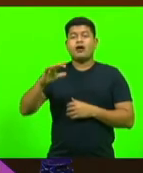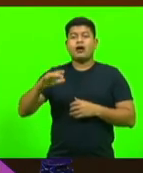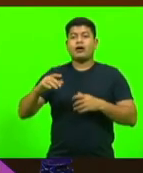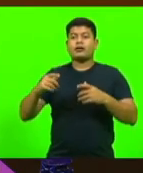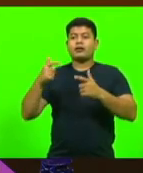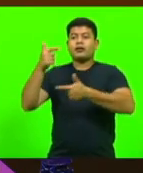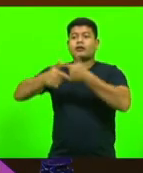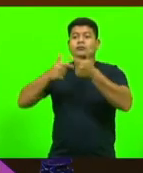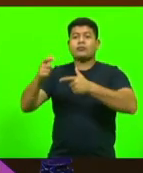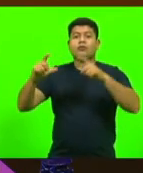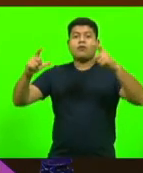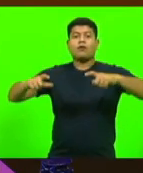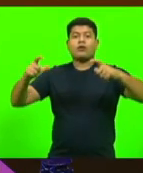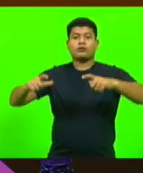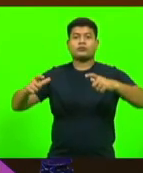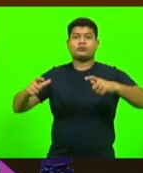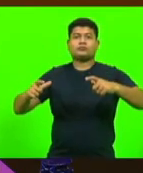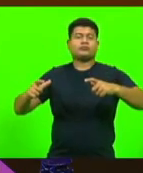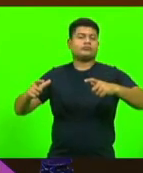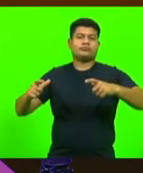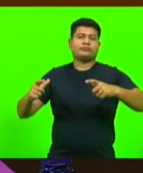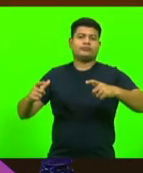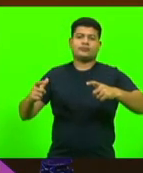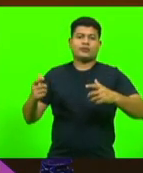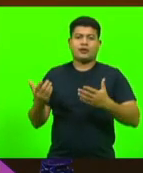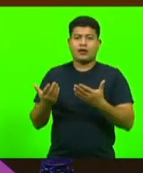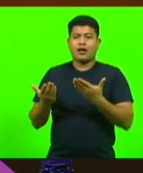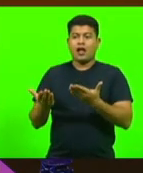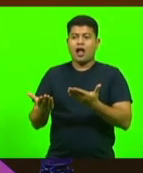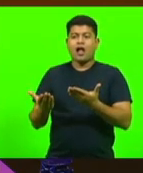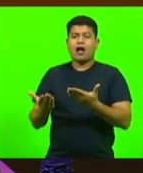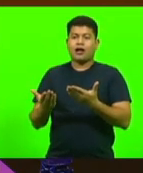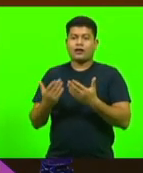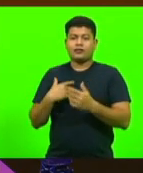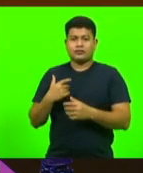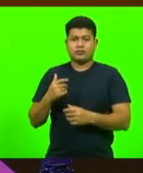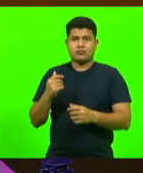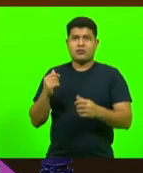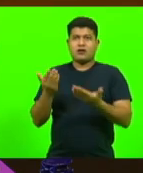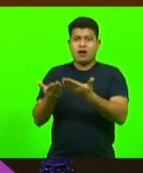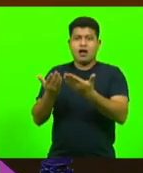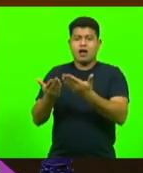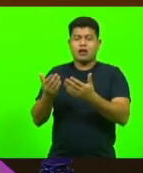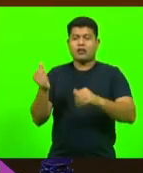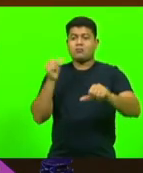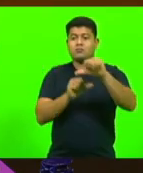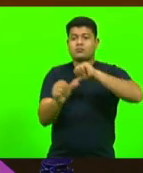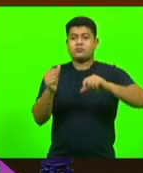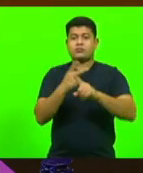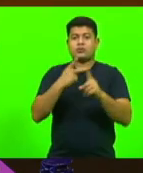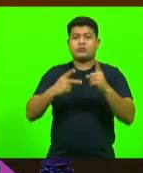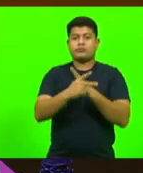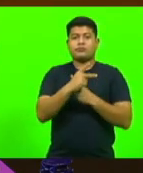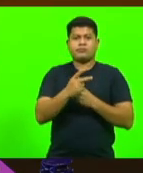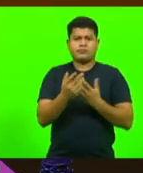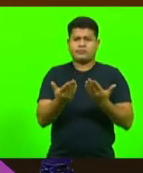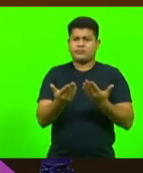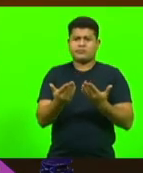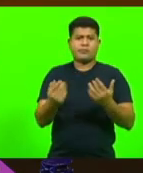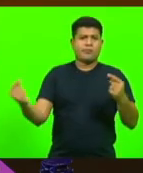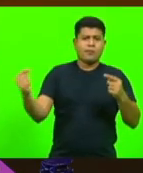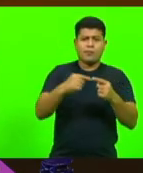e eles estão fora da reforma Eles não estão na reforma tão juiz não tá na reforma